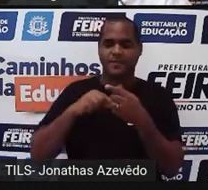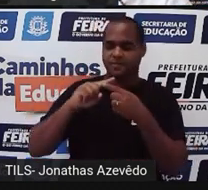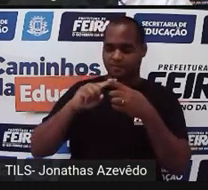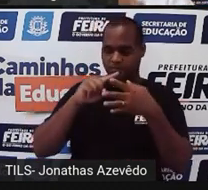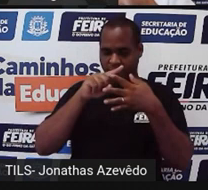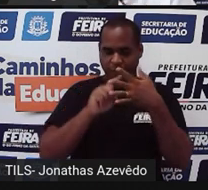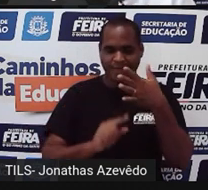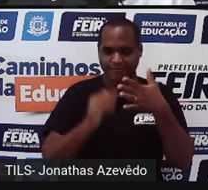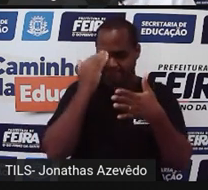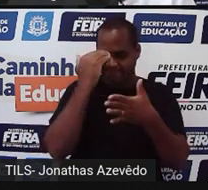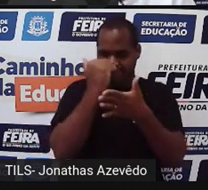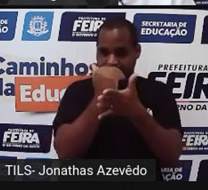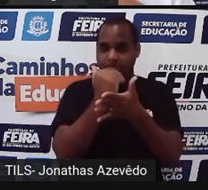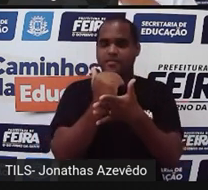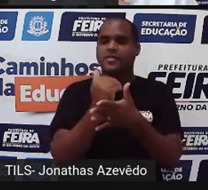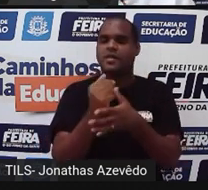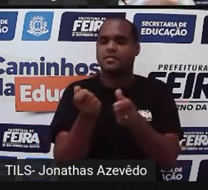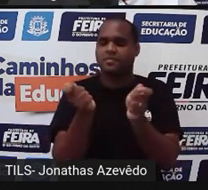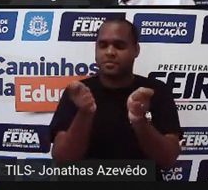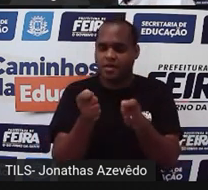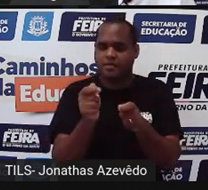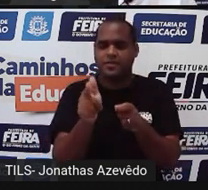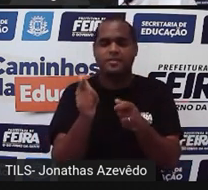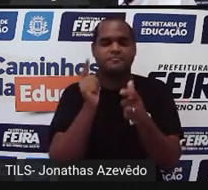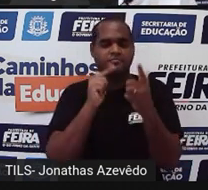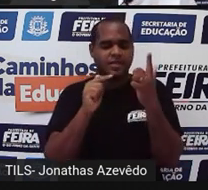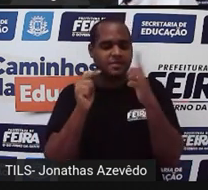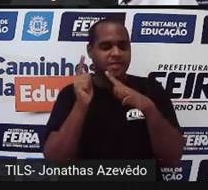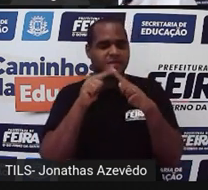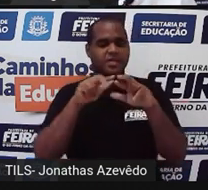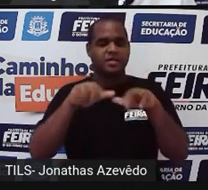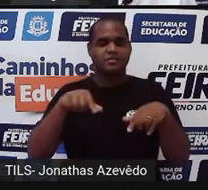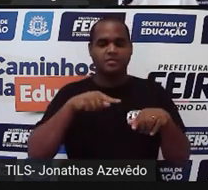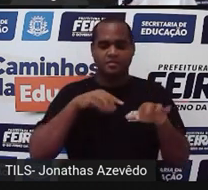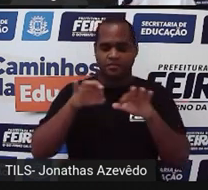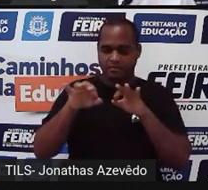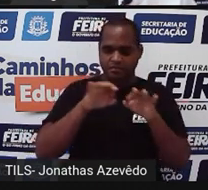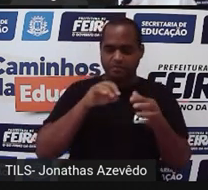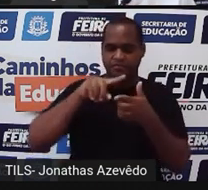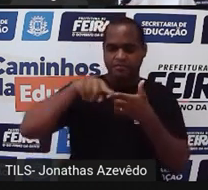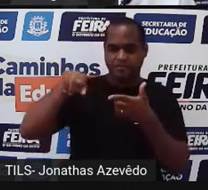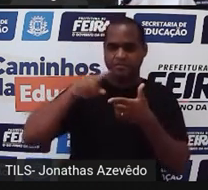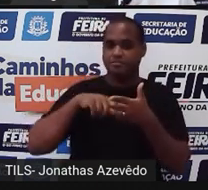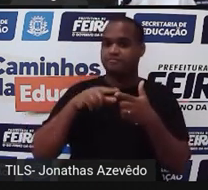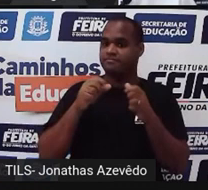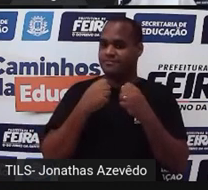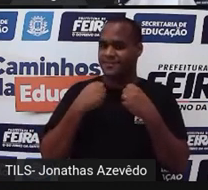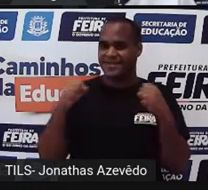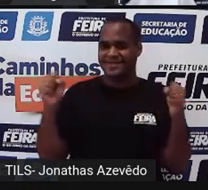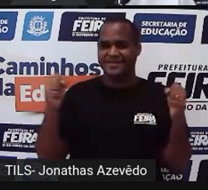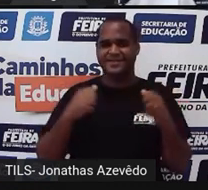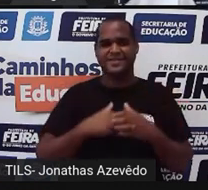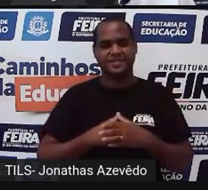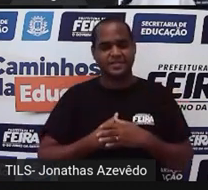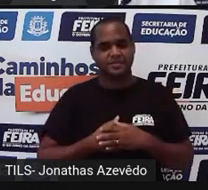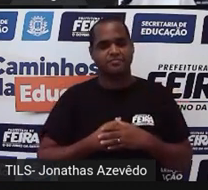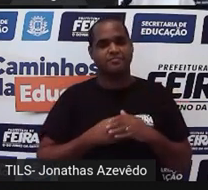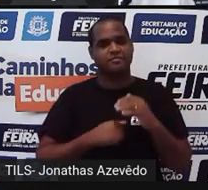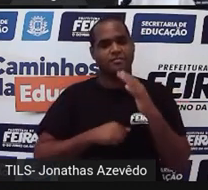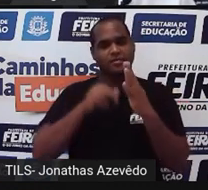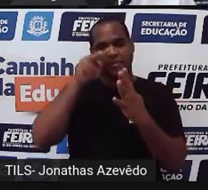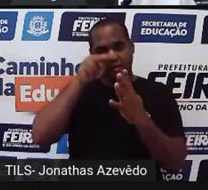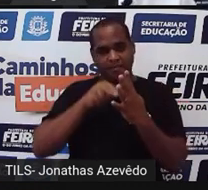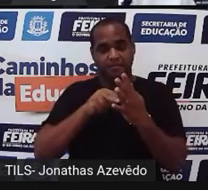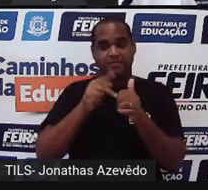quatro passos, a chance de a gente resolver esse problema, ela é muito grande, tá? Então, o primeiro